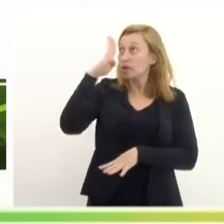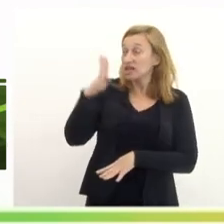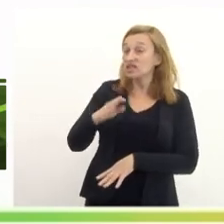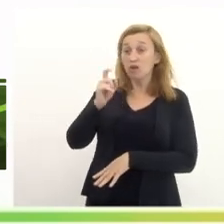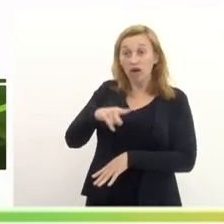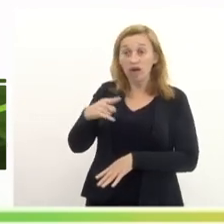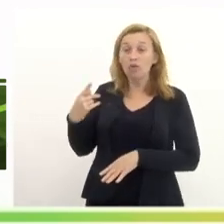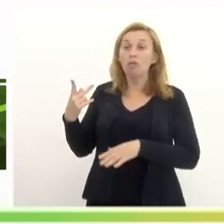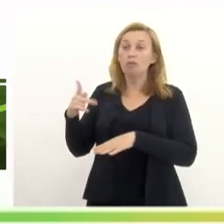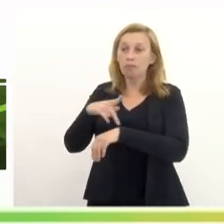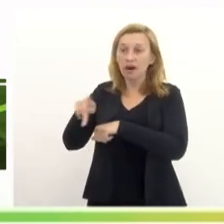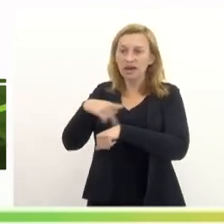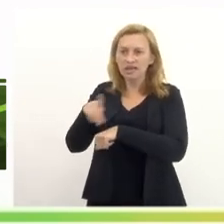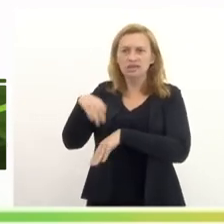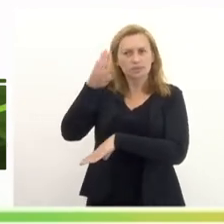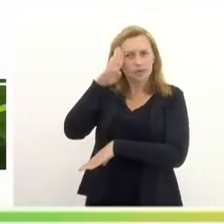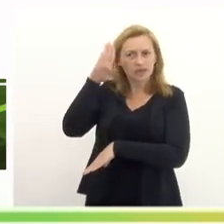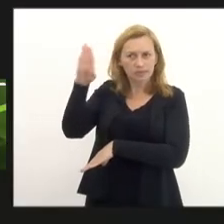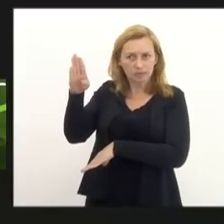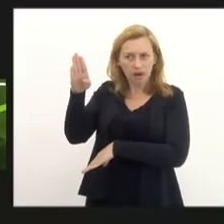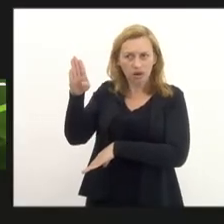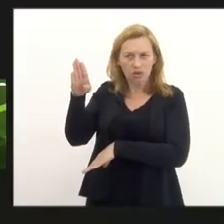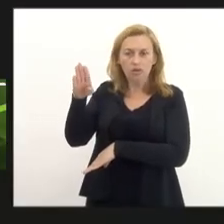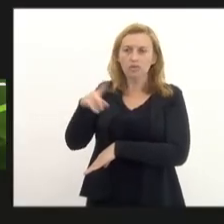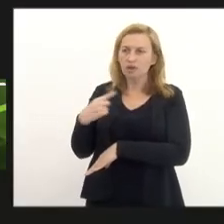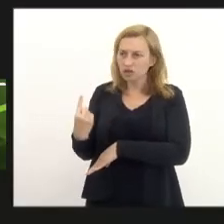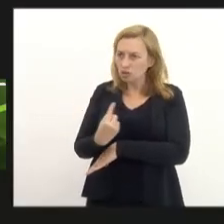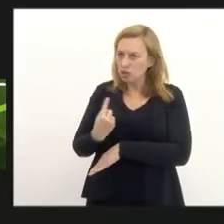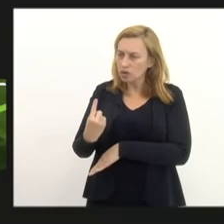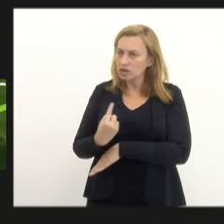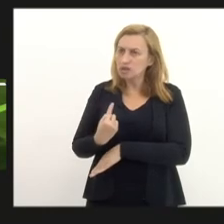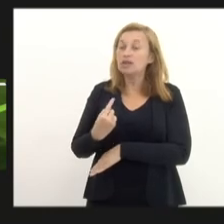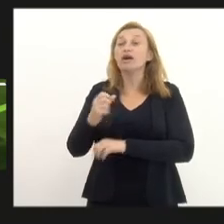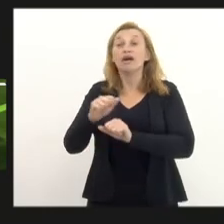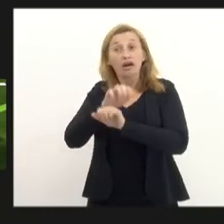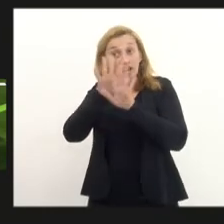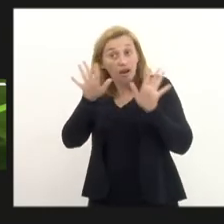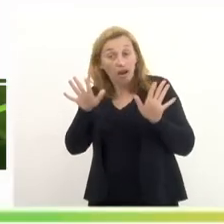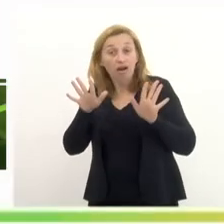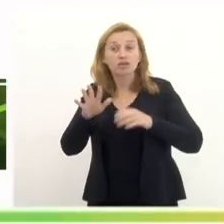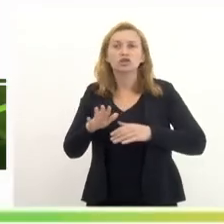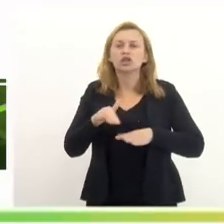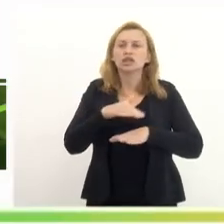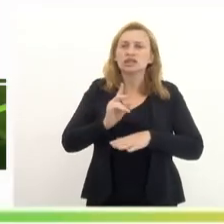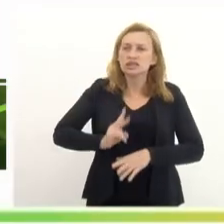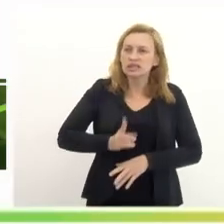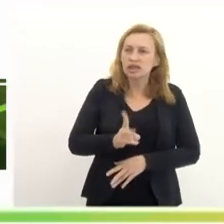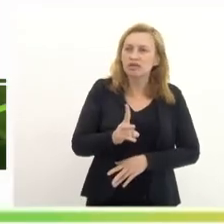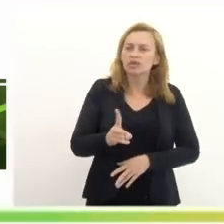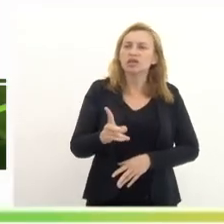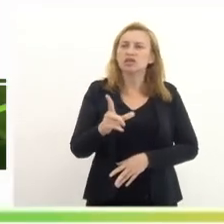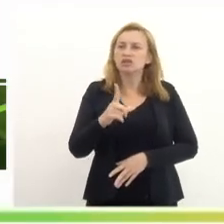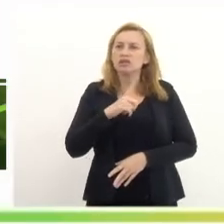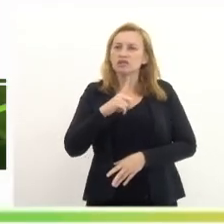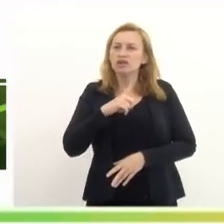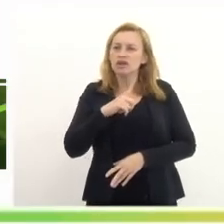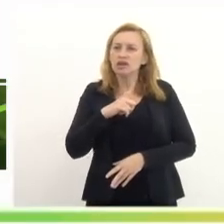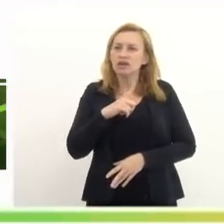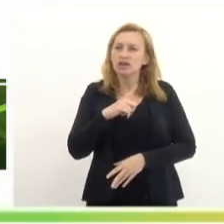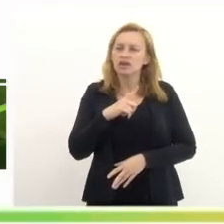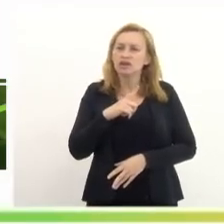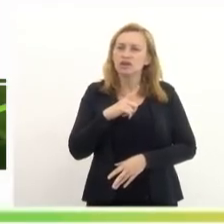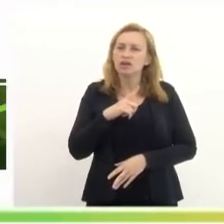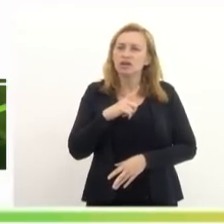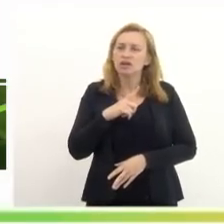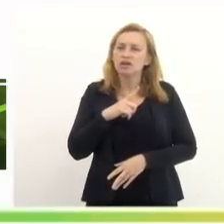um país-chave para nós. É claro que toda vez que se tem